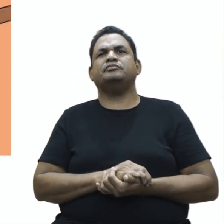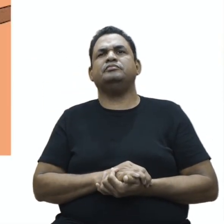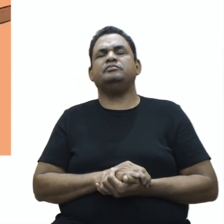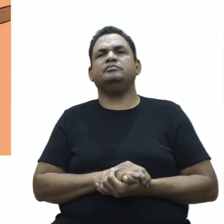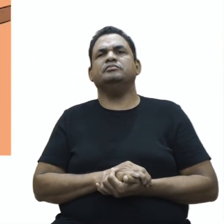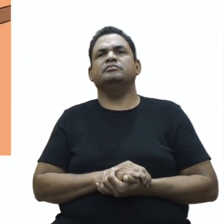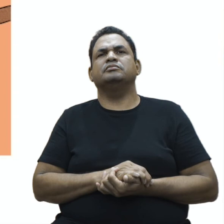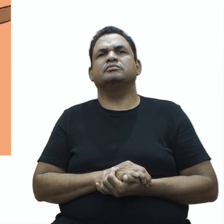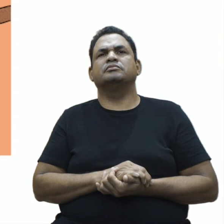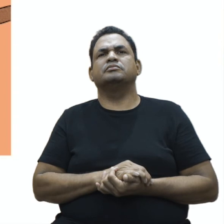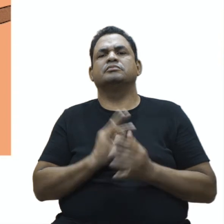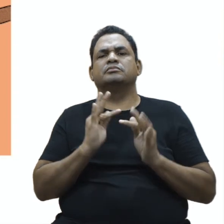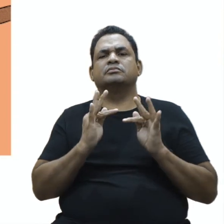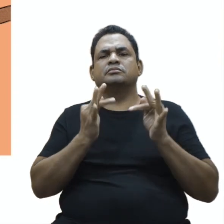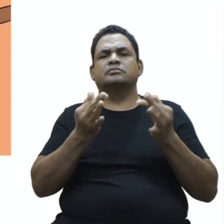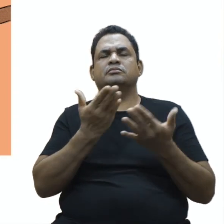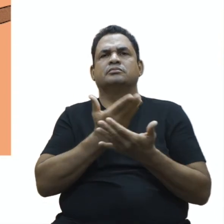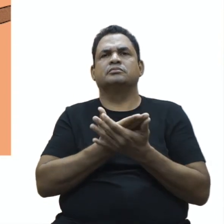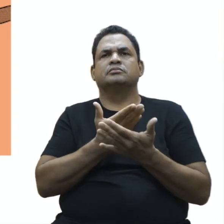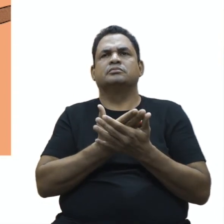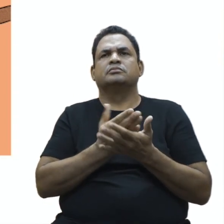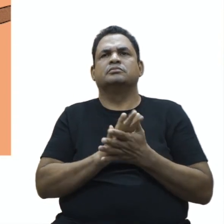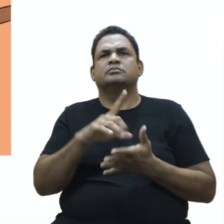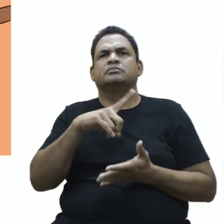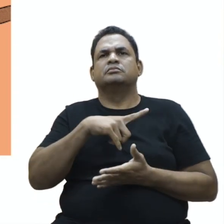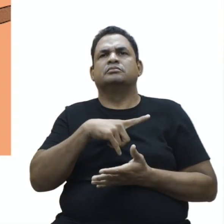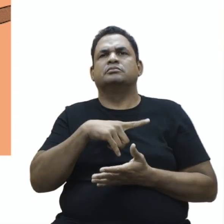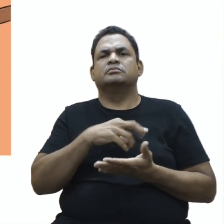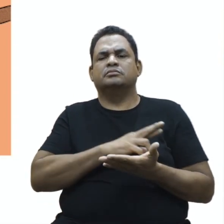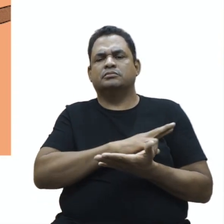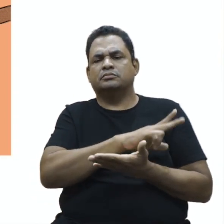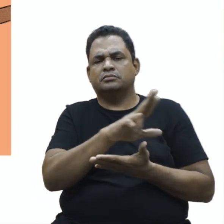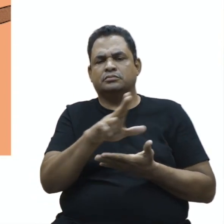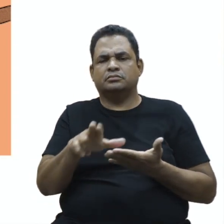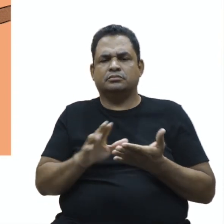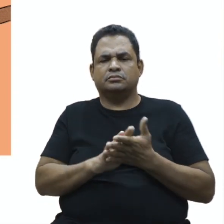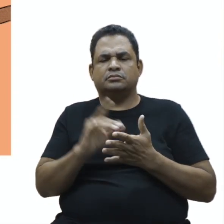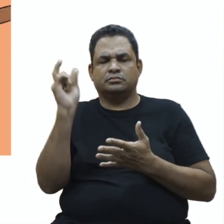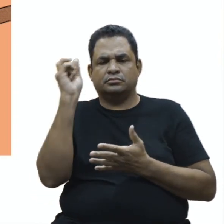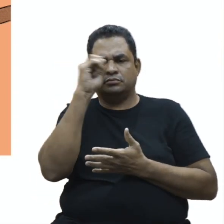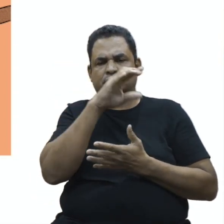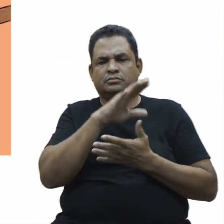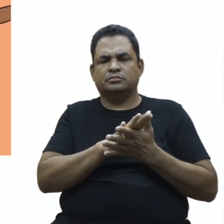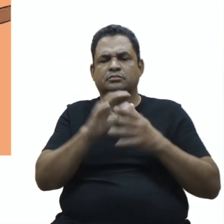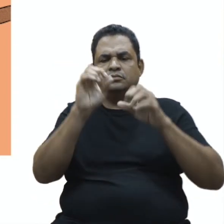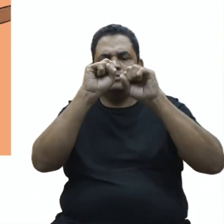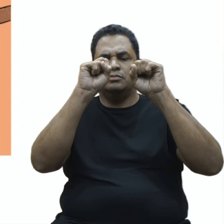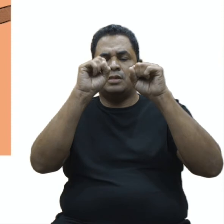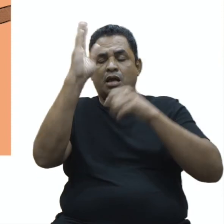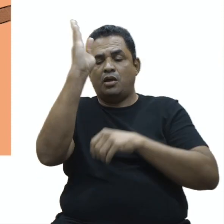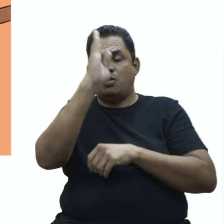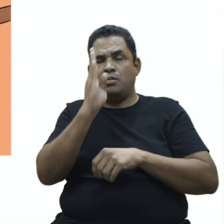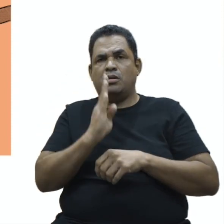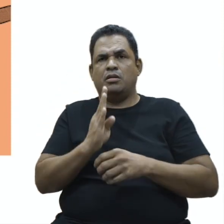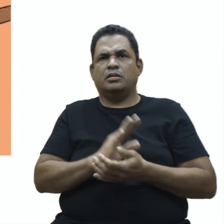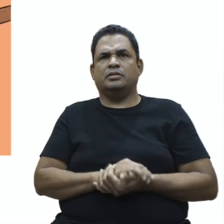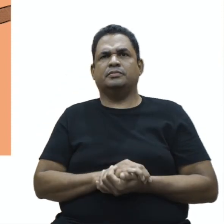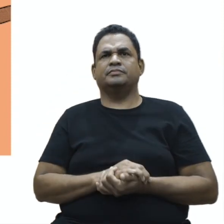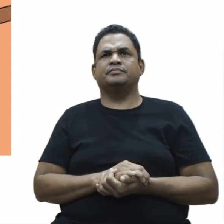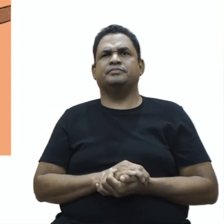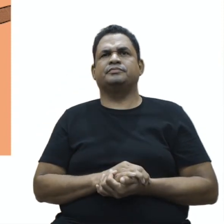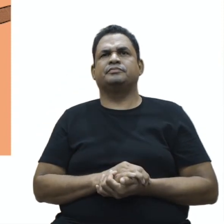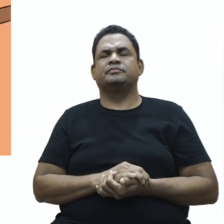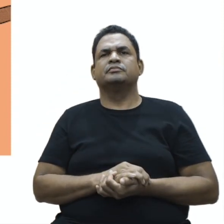Bom, finalizando a nossa aula de hoje, a gente vai ter várias dificuldades relacionadas à nossa situação brasileira, né,